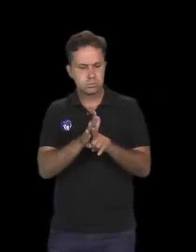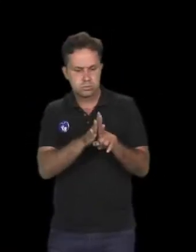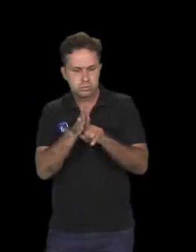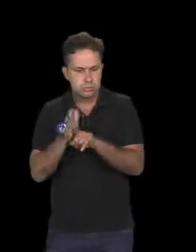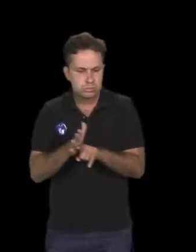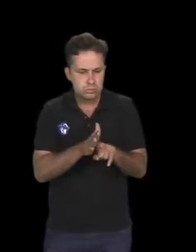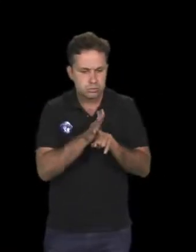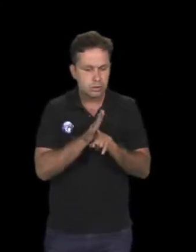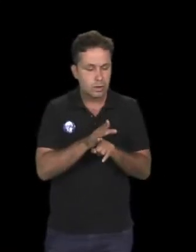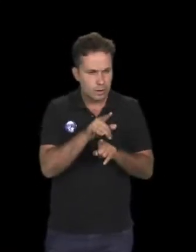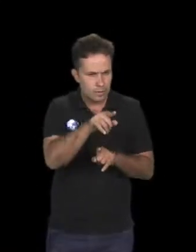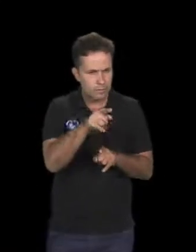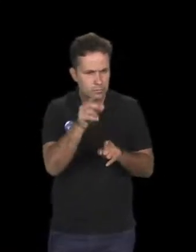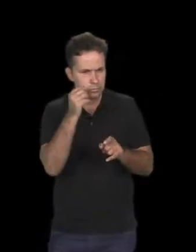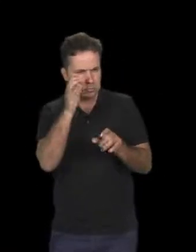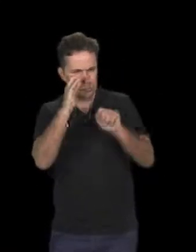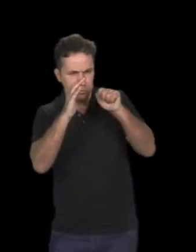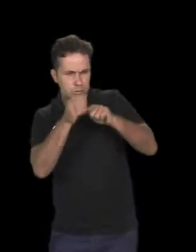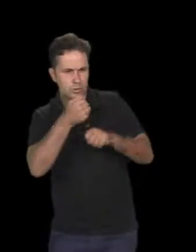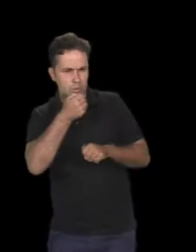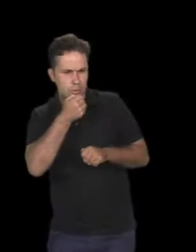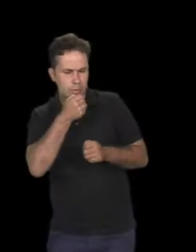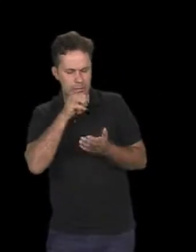detalhes que podem ser desde